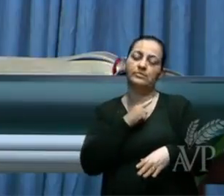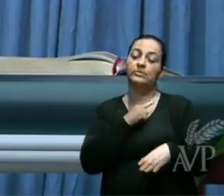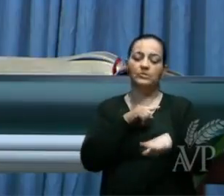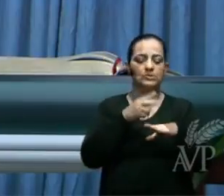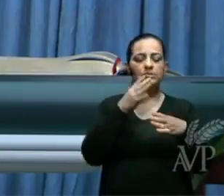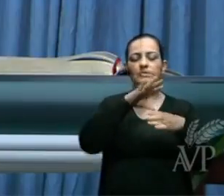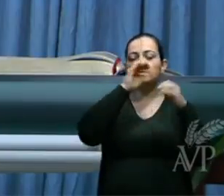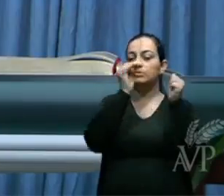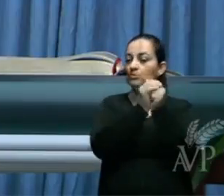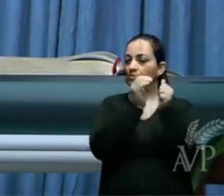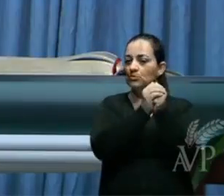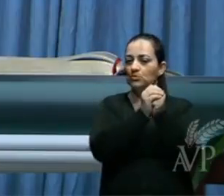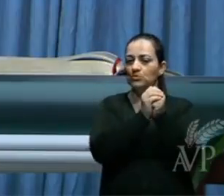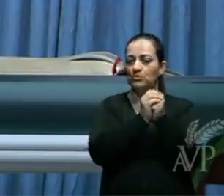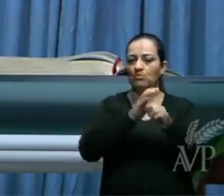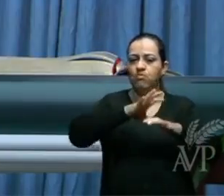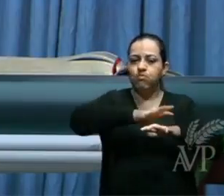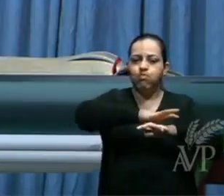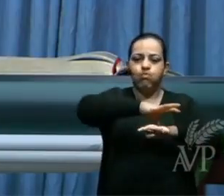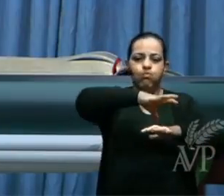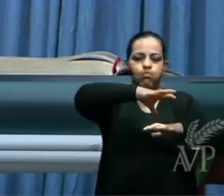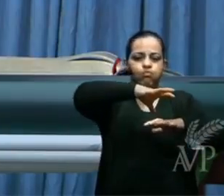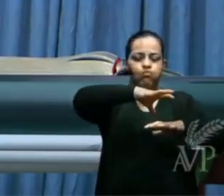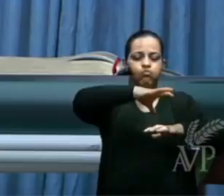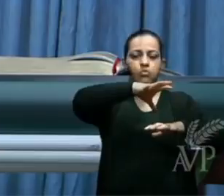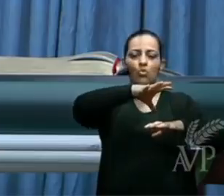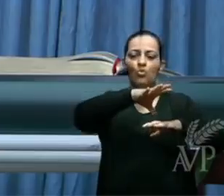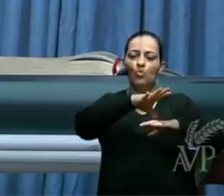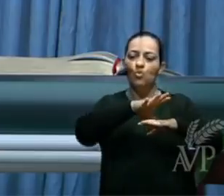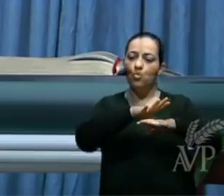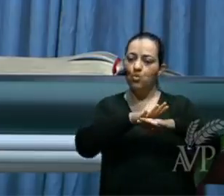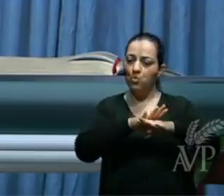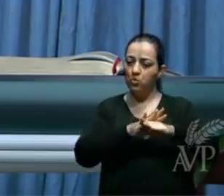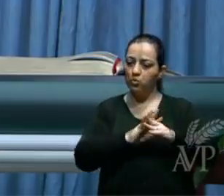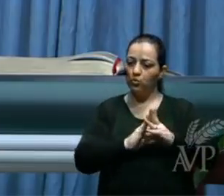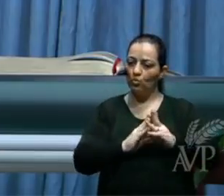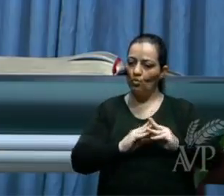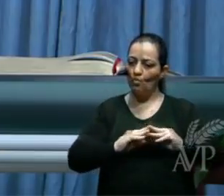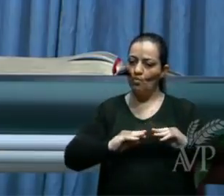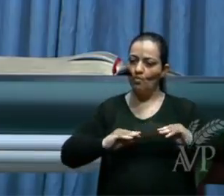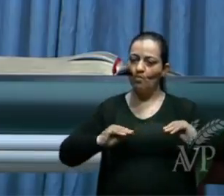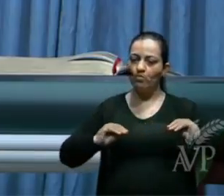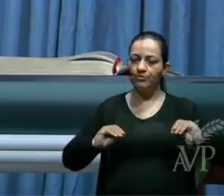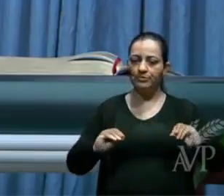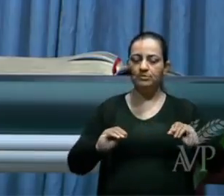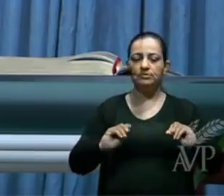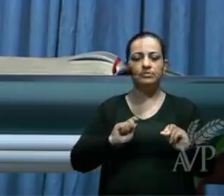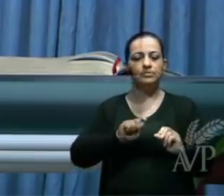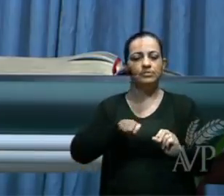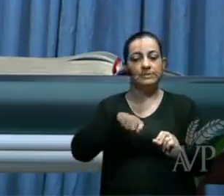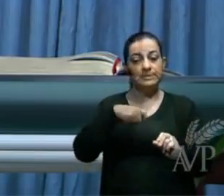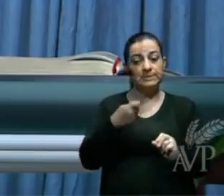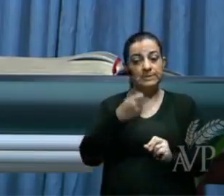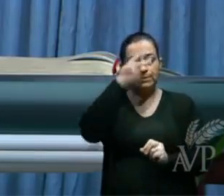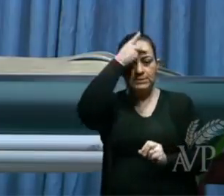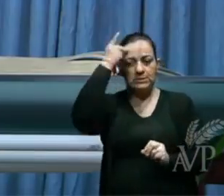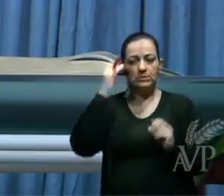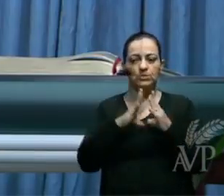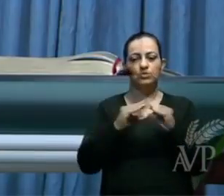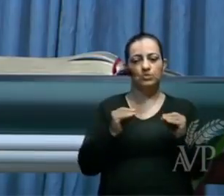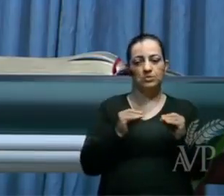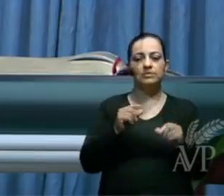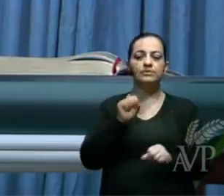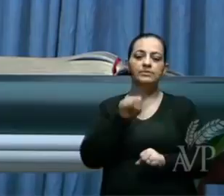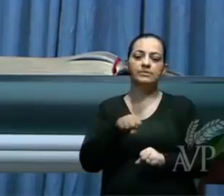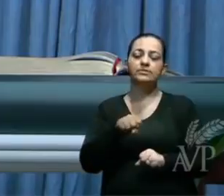melhorava então aquele schumi aquelas sinais ale desaparecido era um sinal que a pessoa estava curado